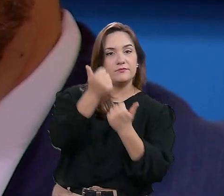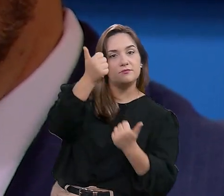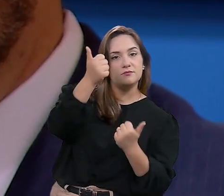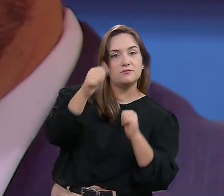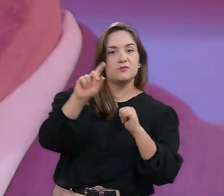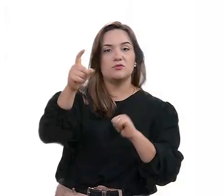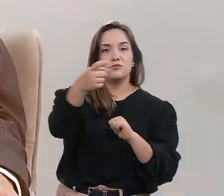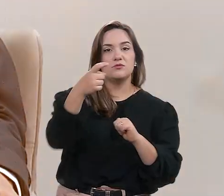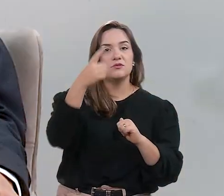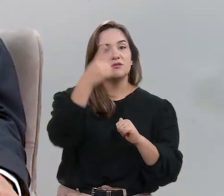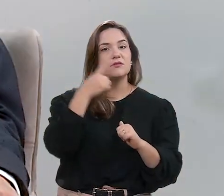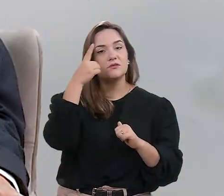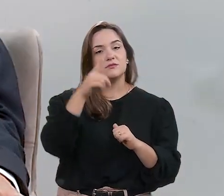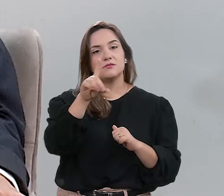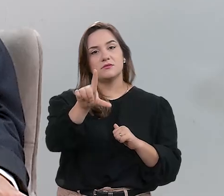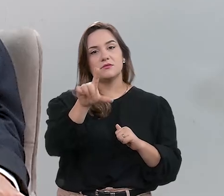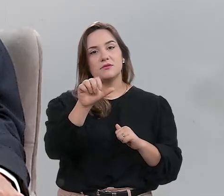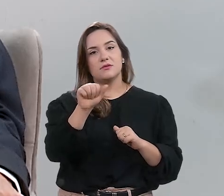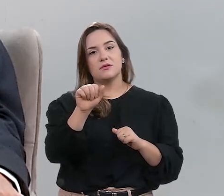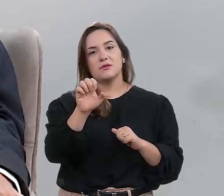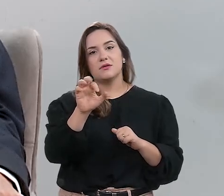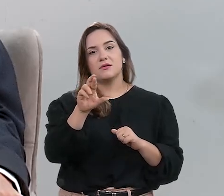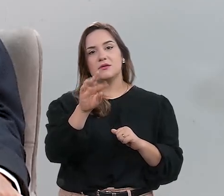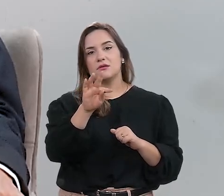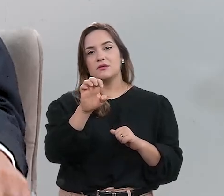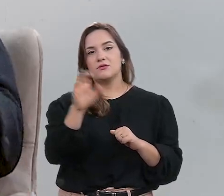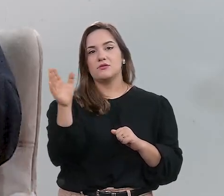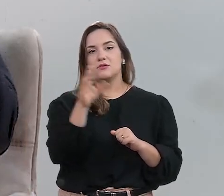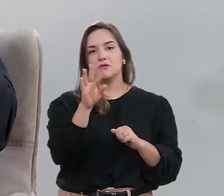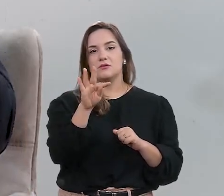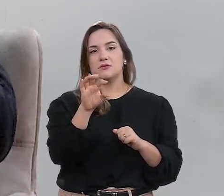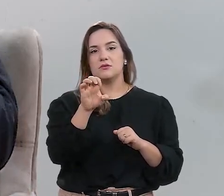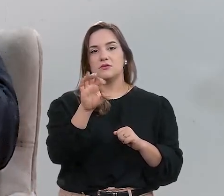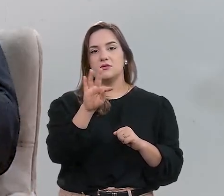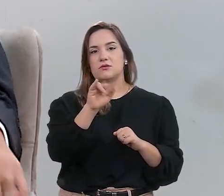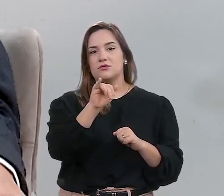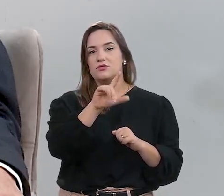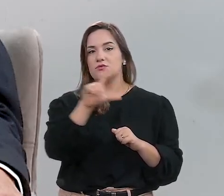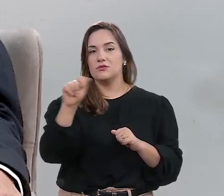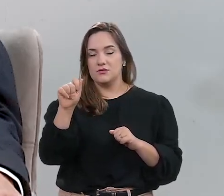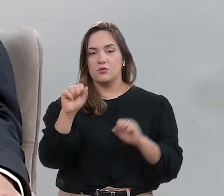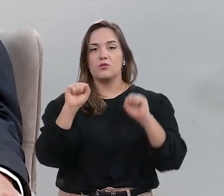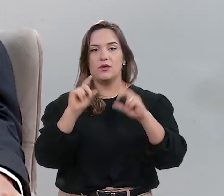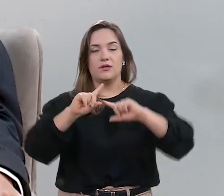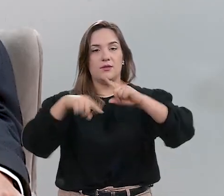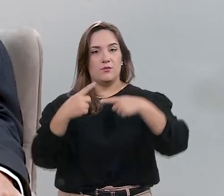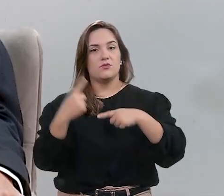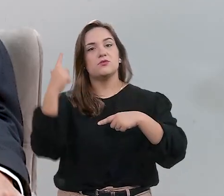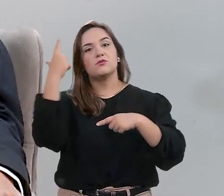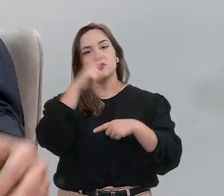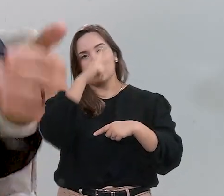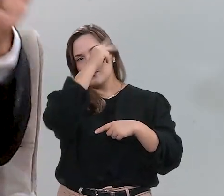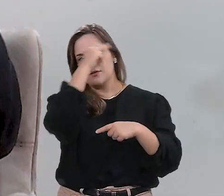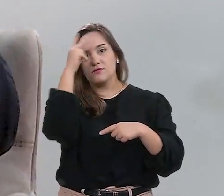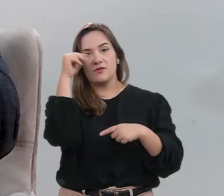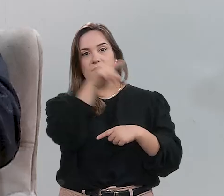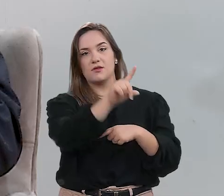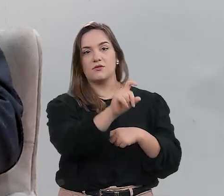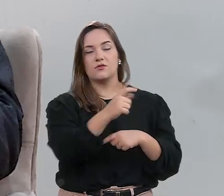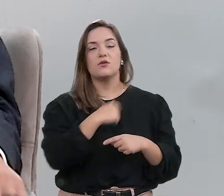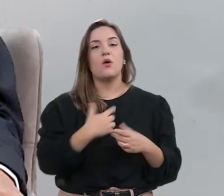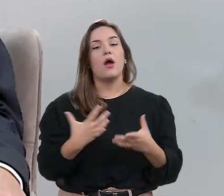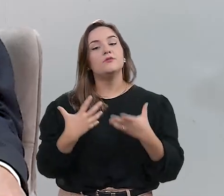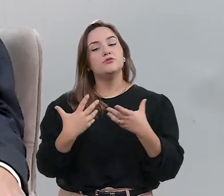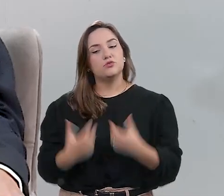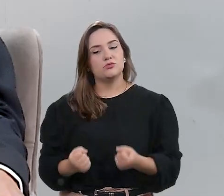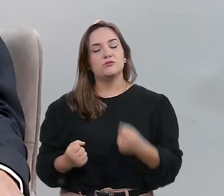primeiro suplente do ex-deputado Laerte Tetila. Sim. E ele se elegeu prefeito de Dourados, aí então eu